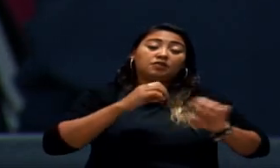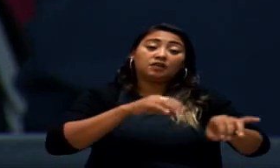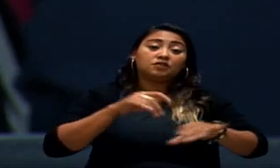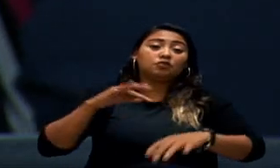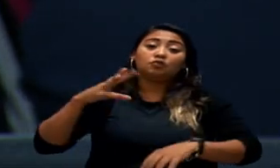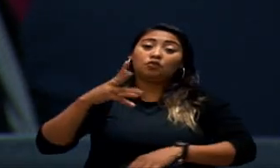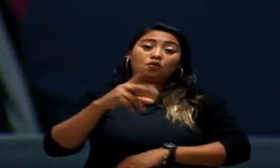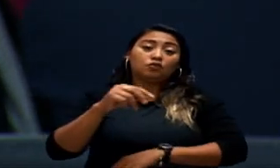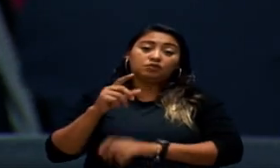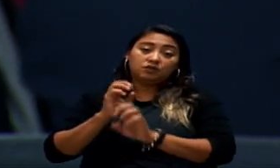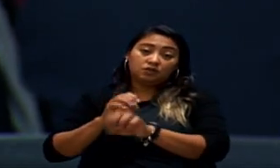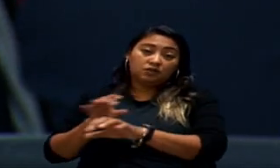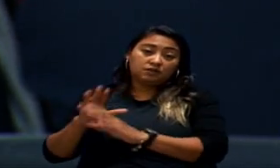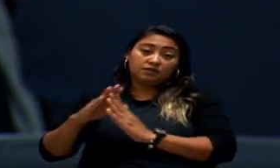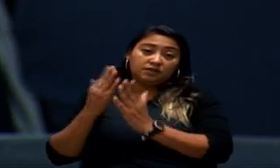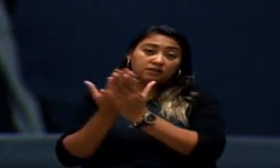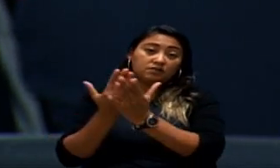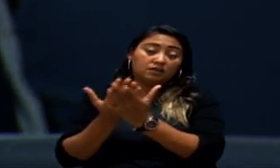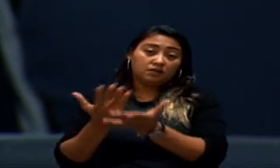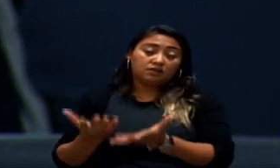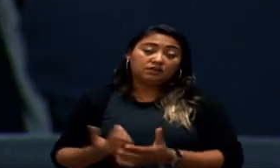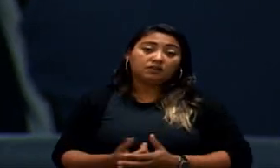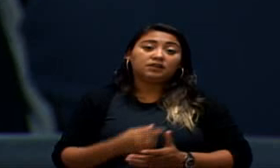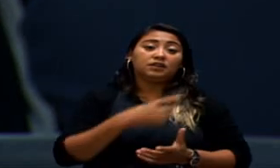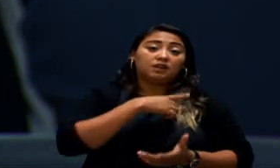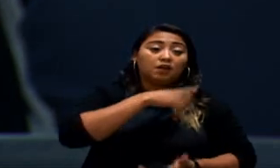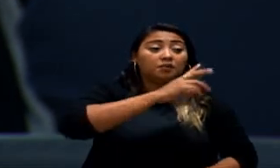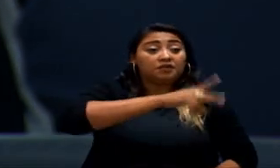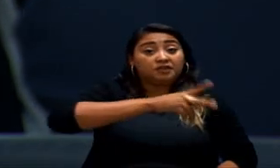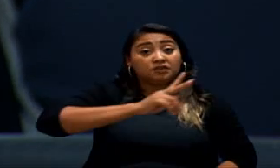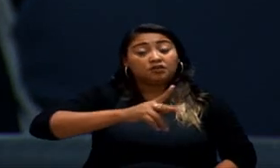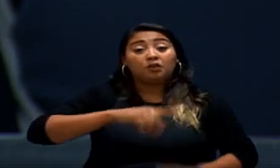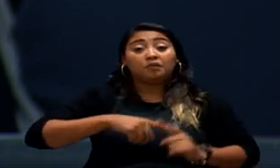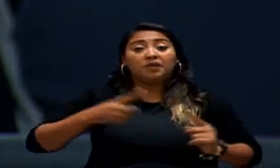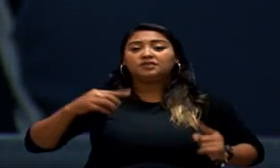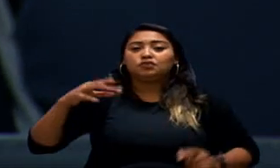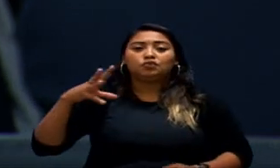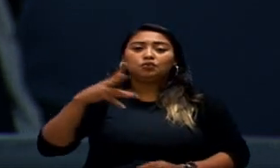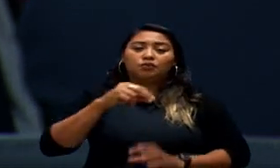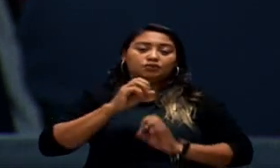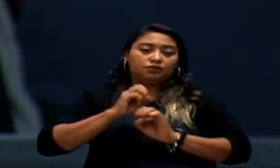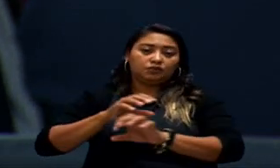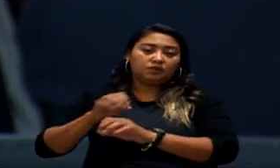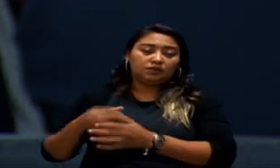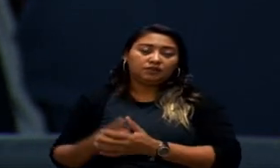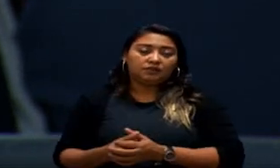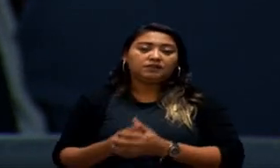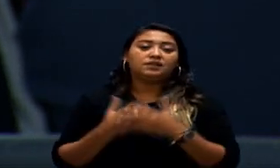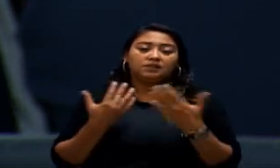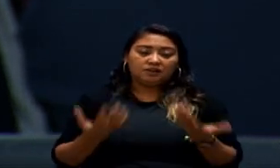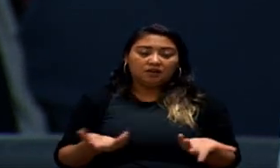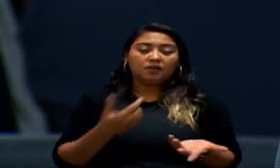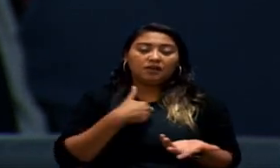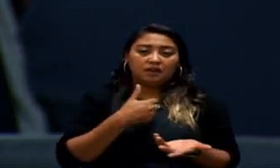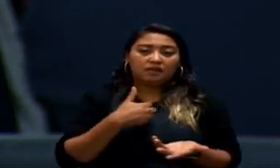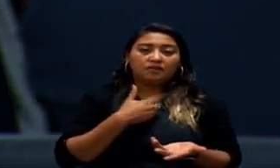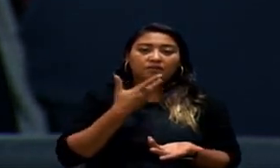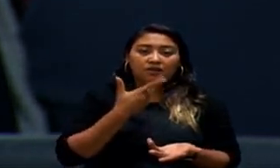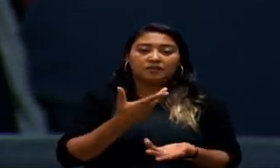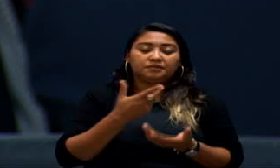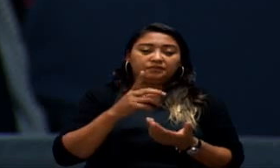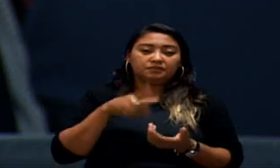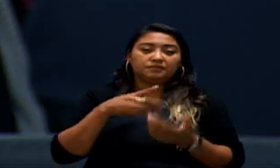são educadores numa escola, né? Tem o professor ali, mas todos são educadores. Então, essa é a informação que eu trago aí.